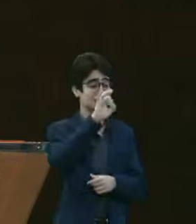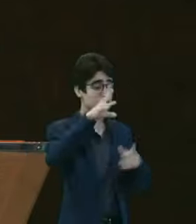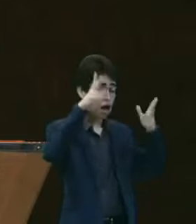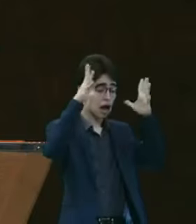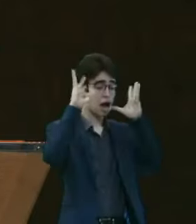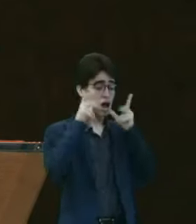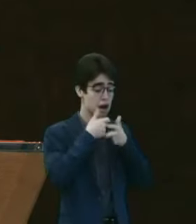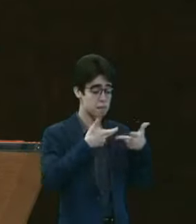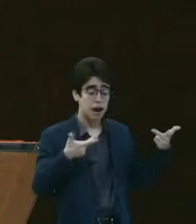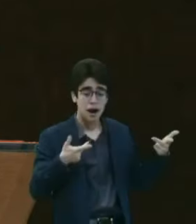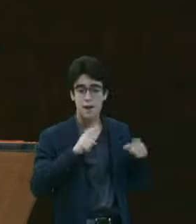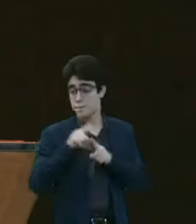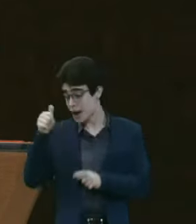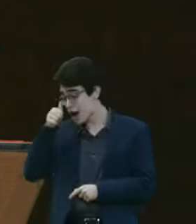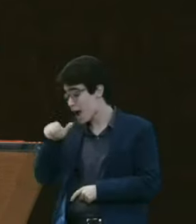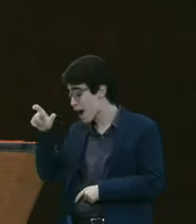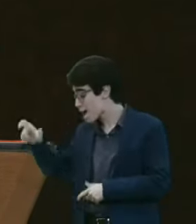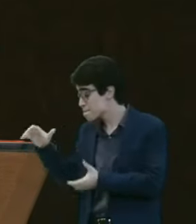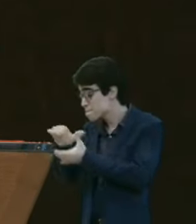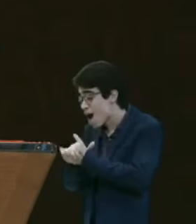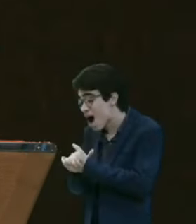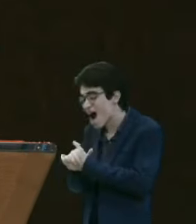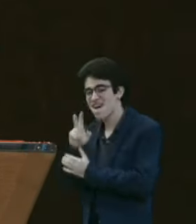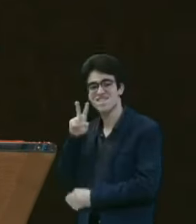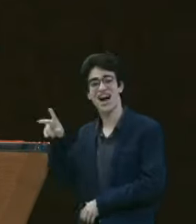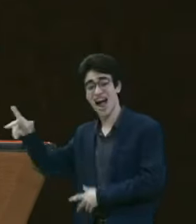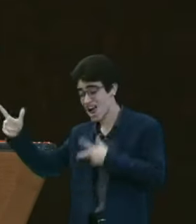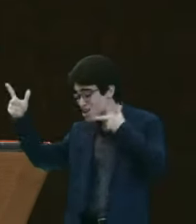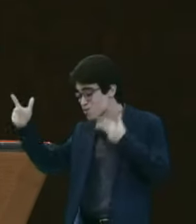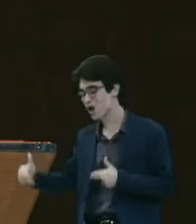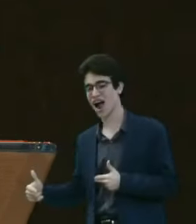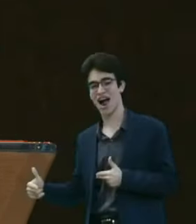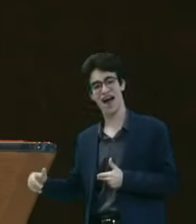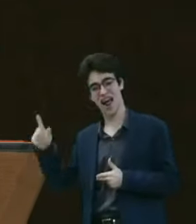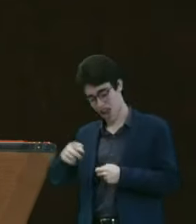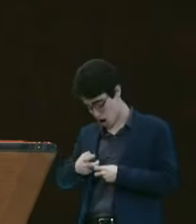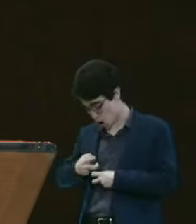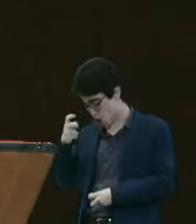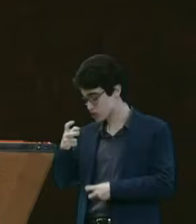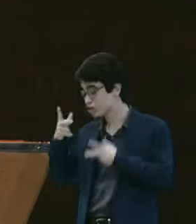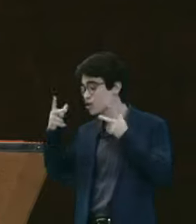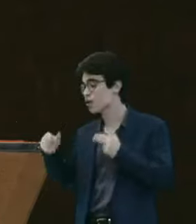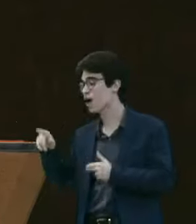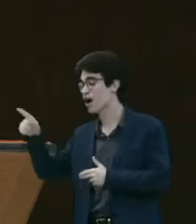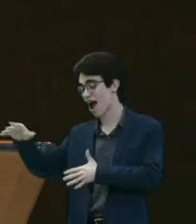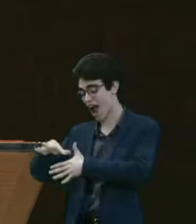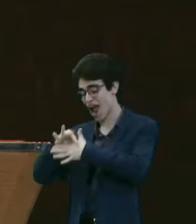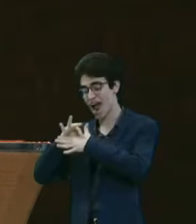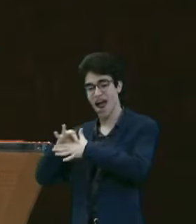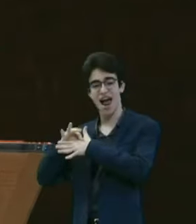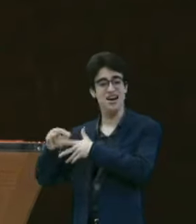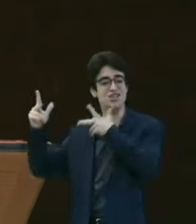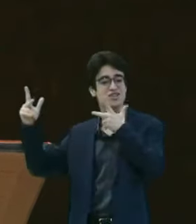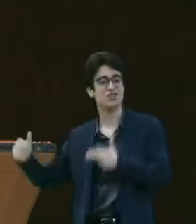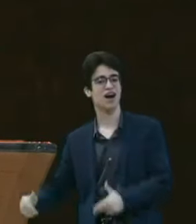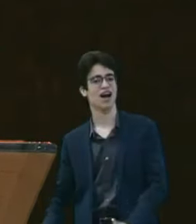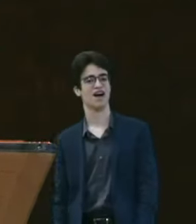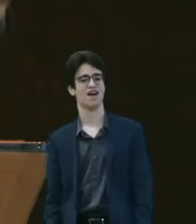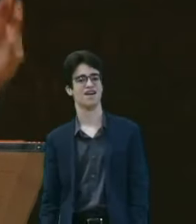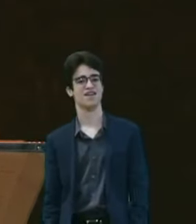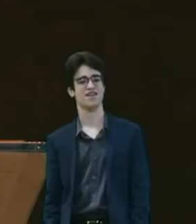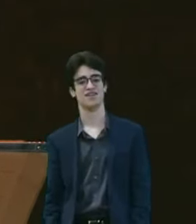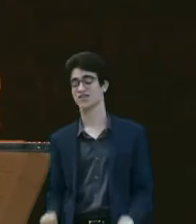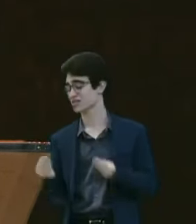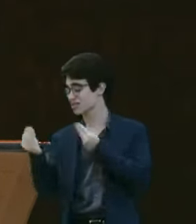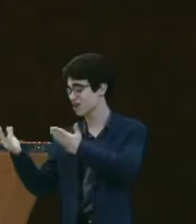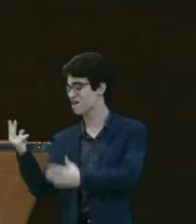Quando vem a esposa, ele fala, existe alguém como eu, ossos dos meus ossos, carne da minha carne. Valorização